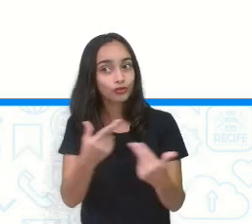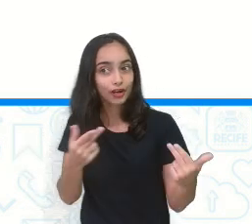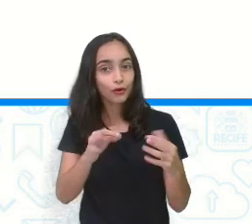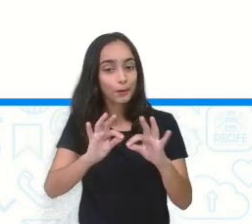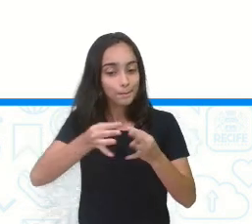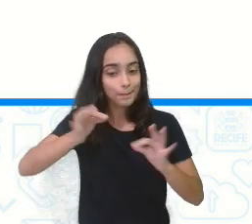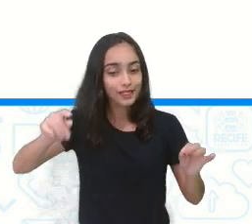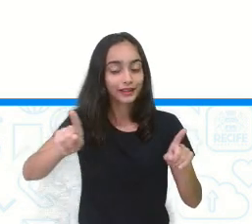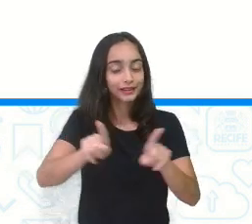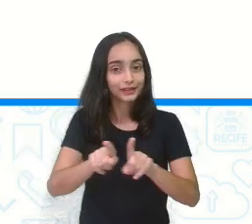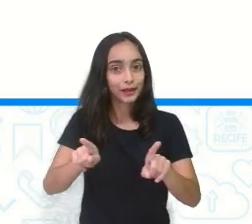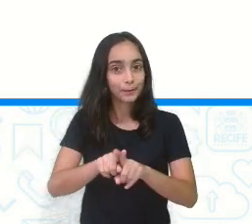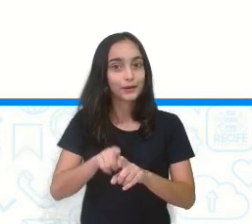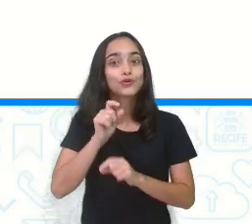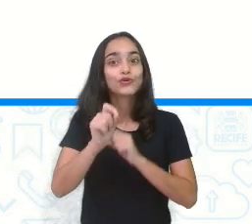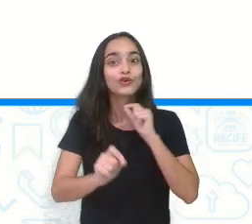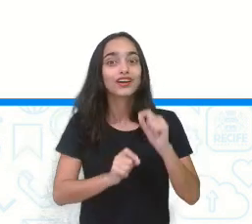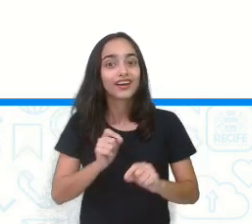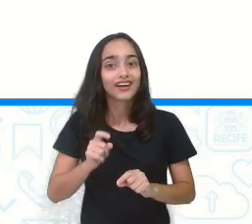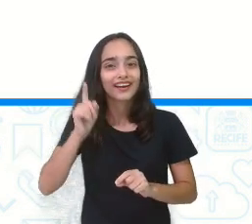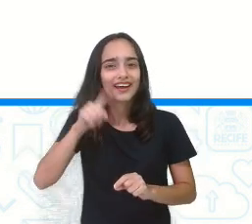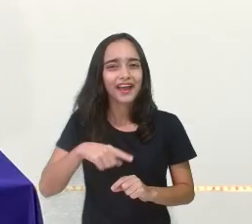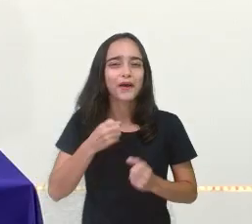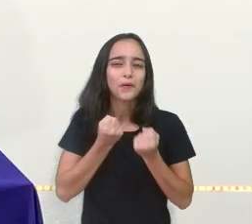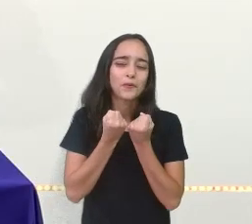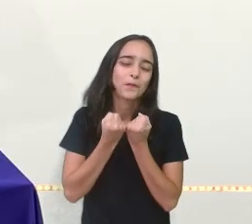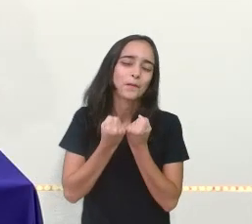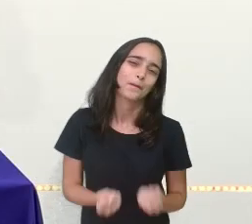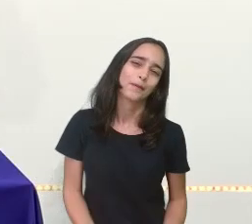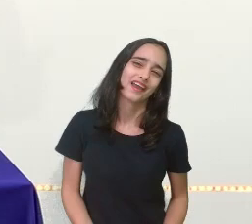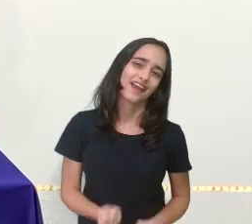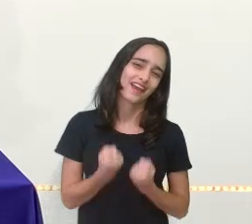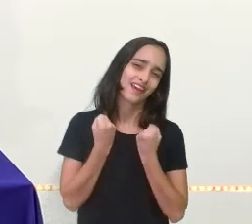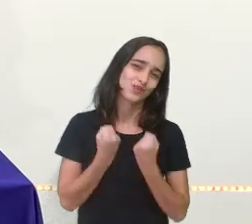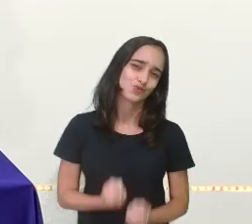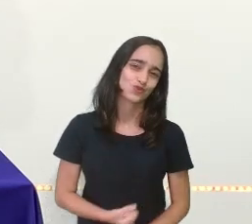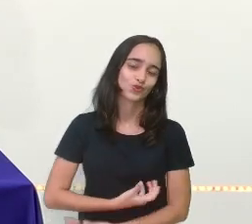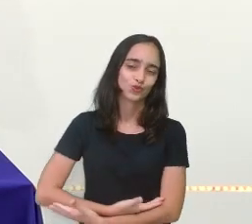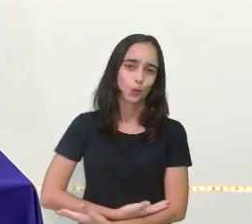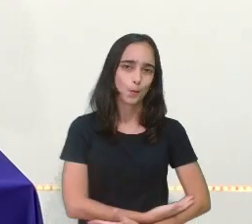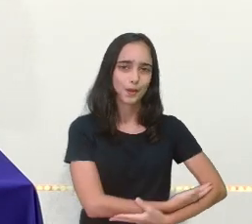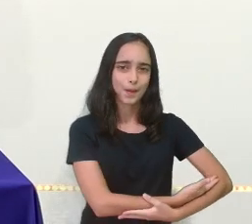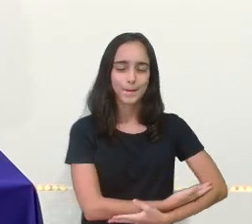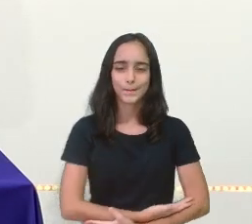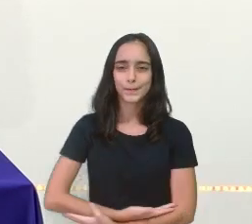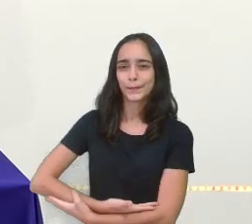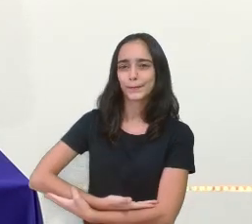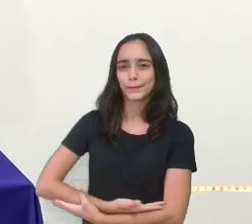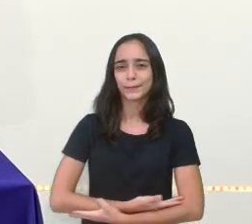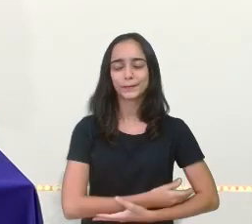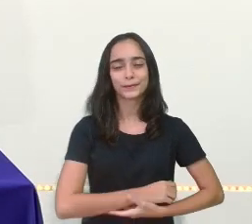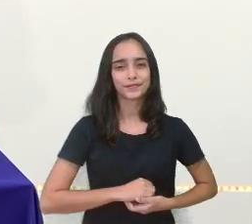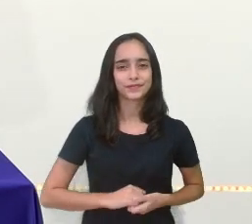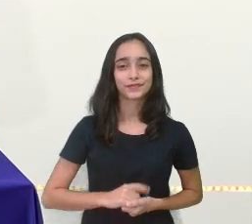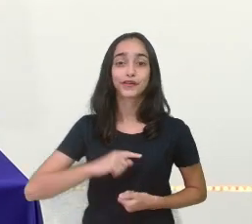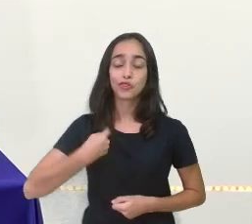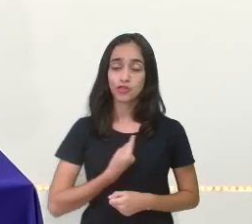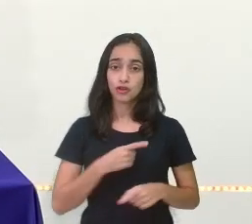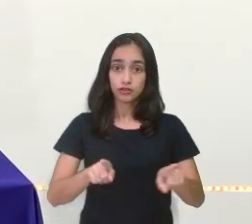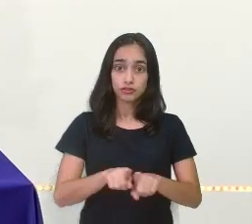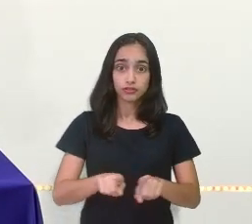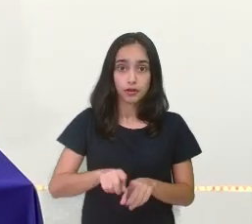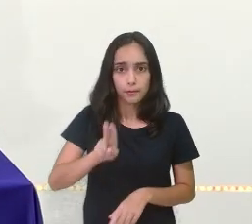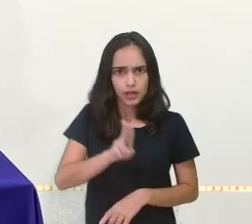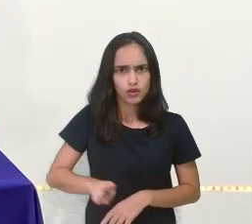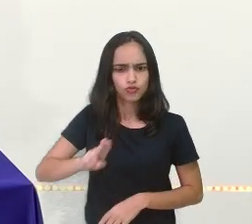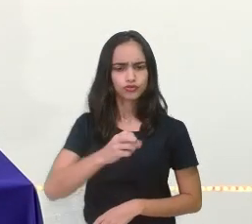o quê? Medindo a massa do bebê, né? Quanto pesa o bebezinho? A gente também está utilizando o